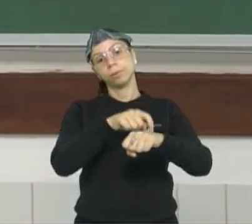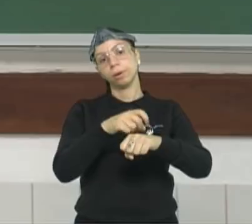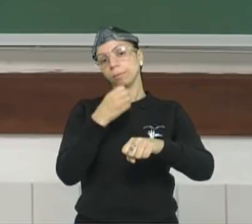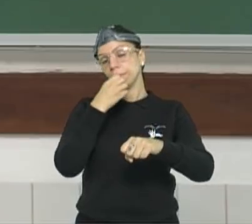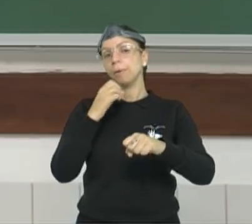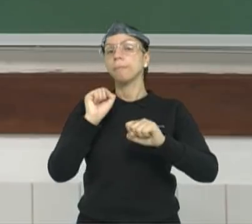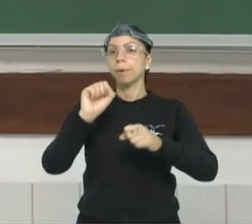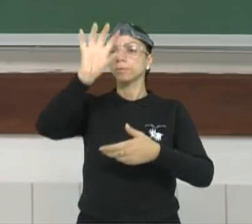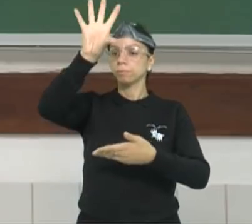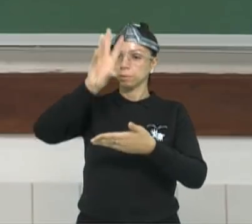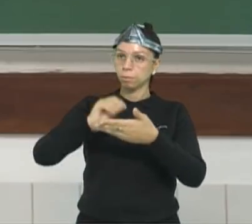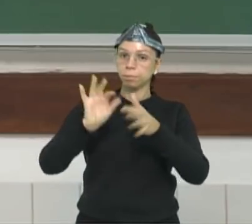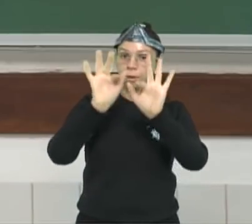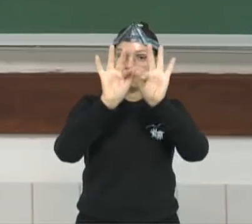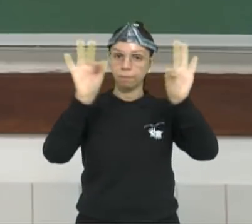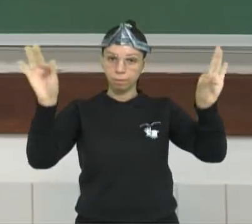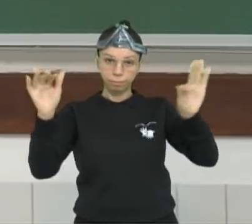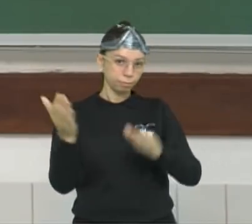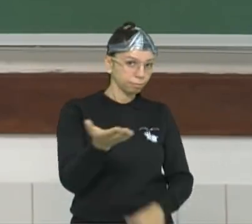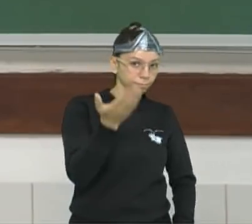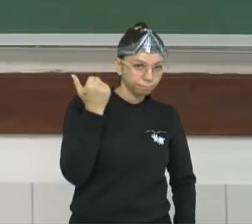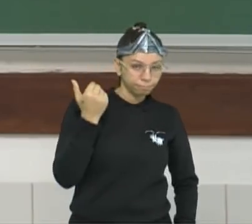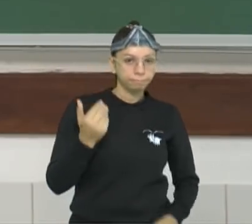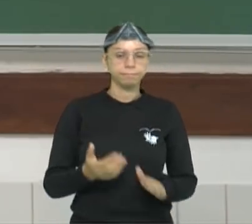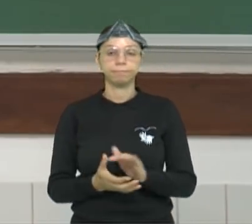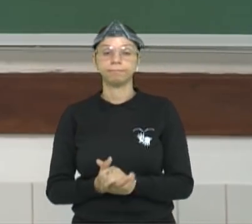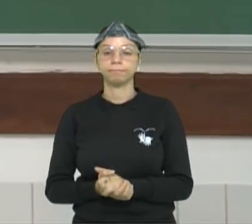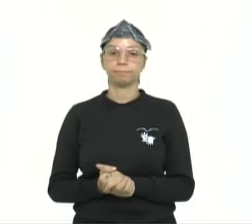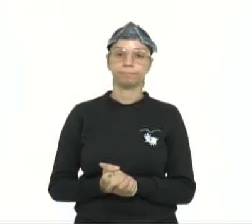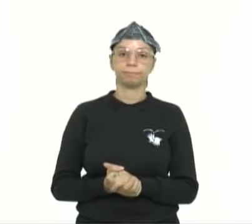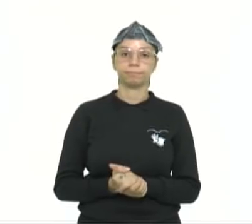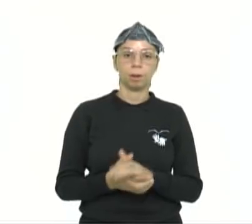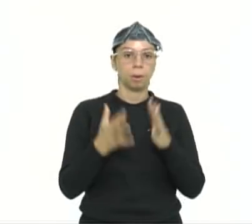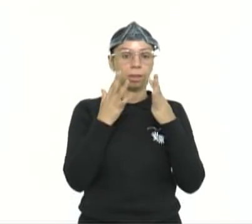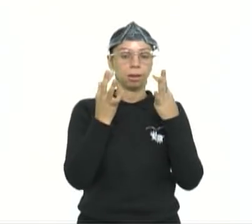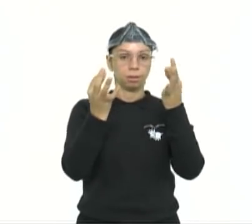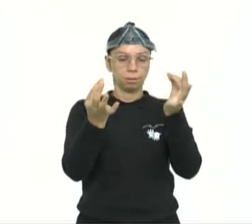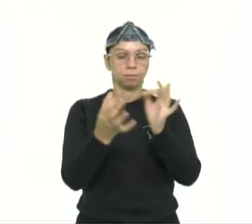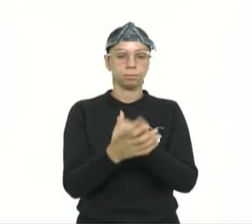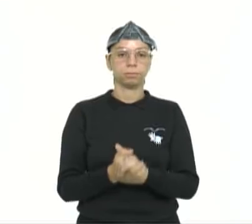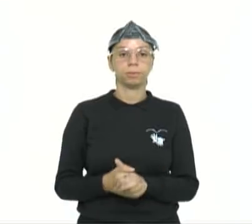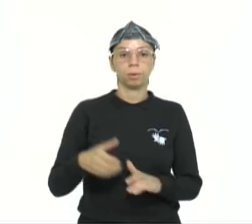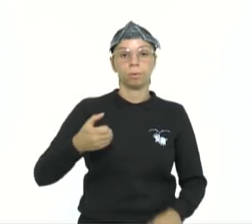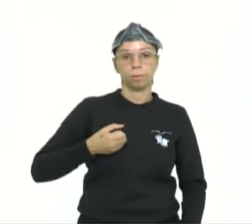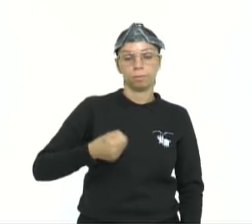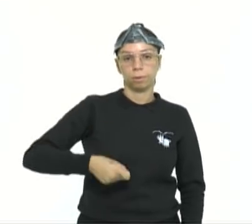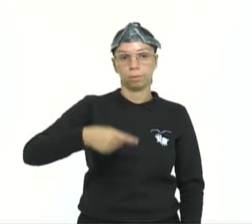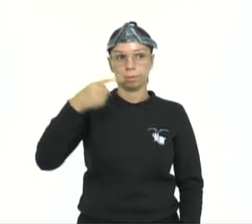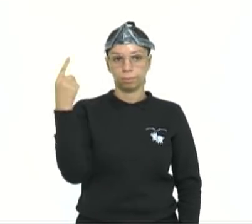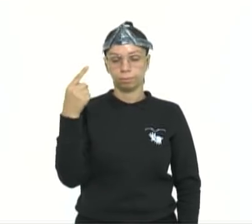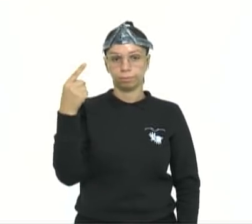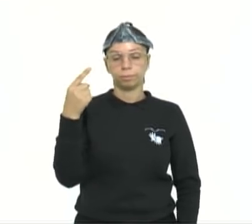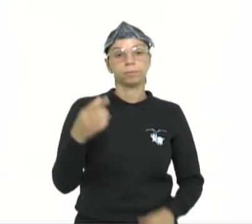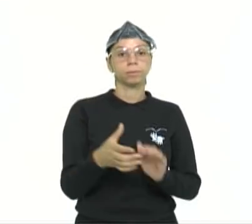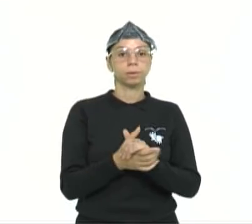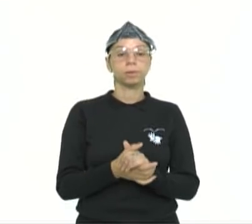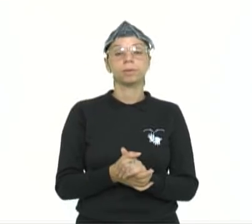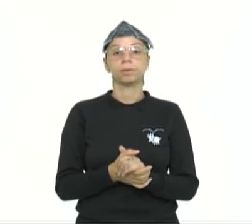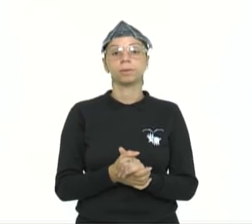pode copiar a frase toda. Let's go? Então vamos lá, presta atenção. True or false? Então você vai colocar T se